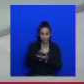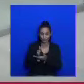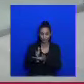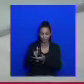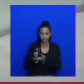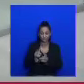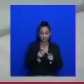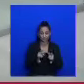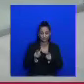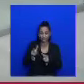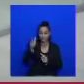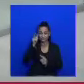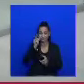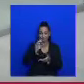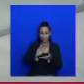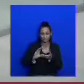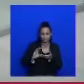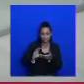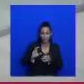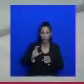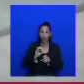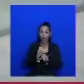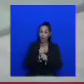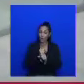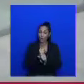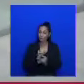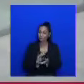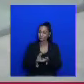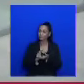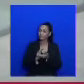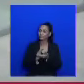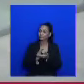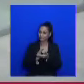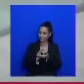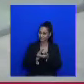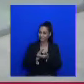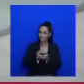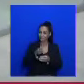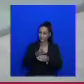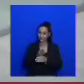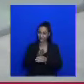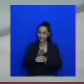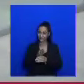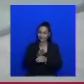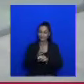você poderá saber de onde são as apostas vencedoras ou se o prêmio está acumulado. É